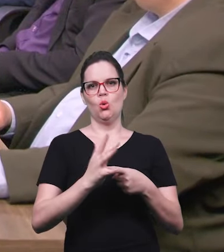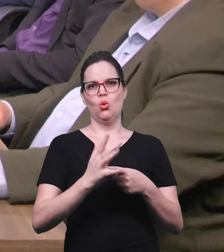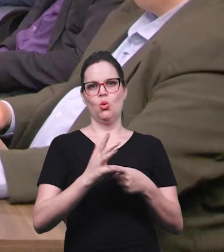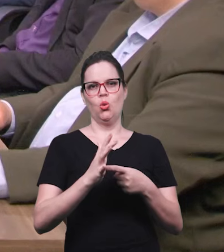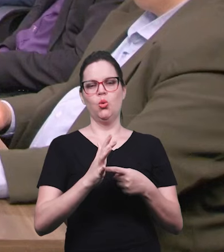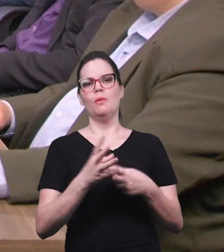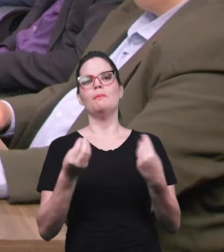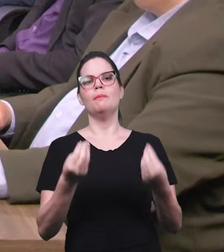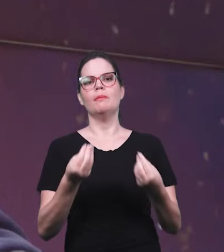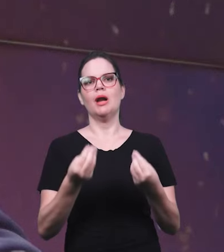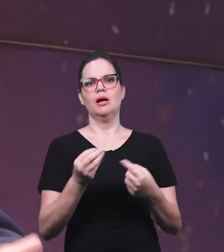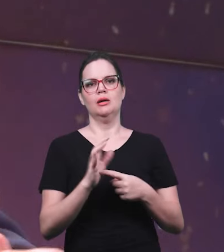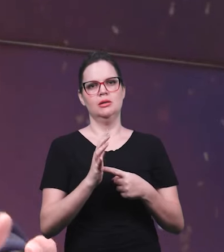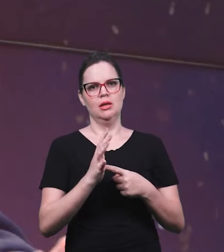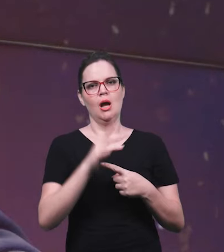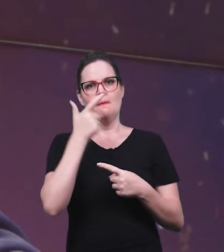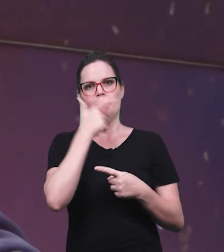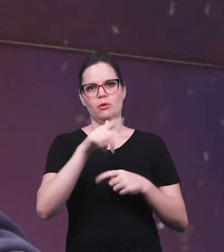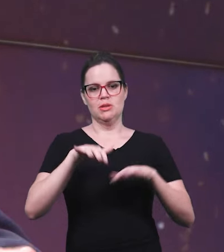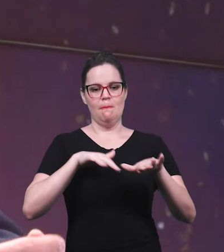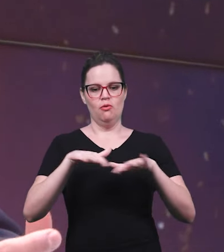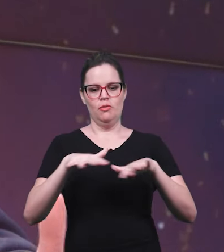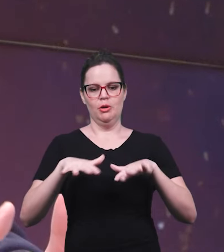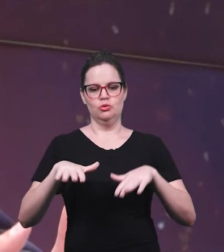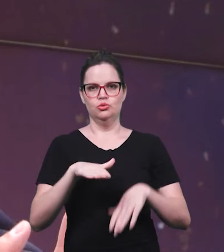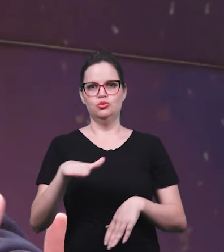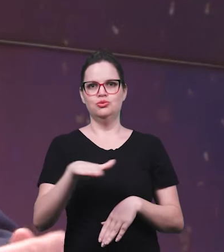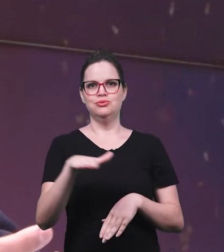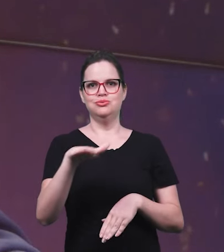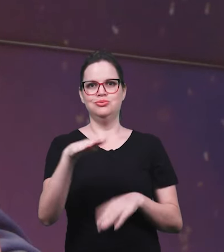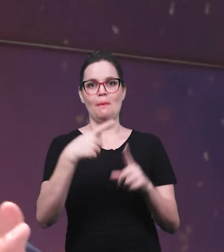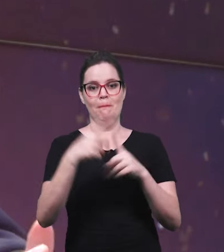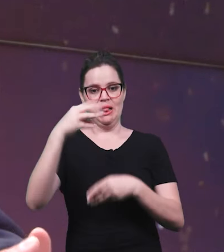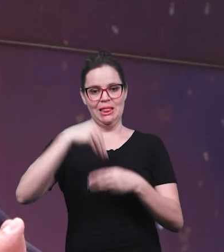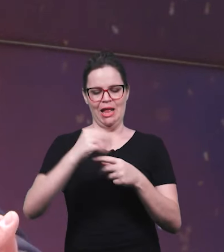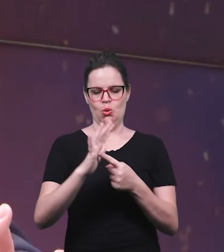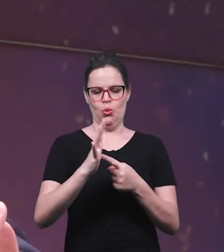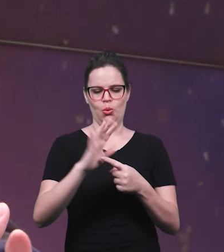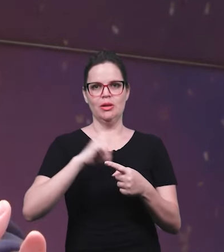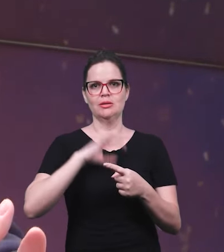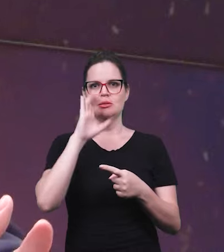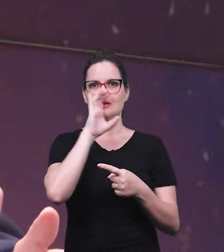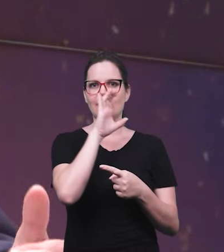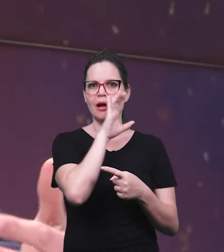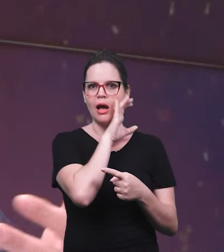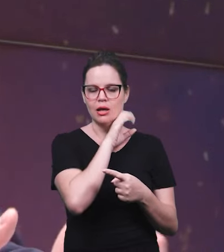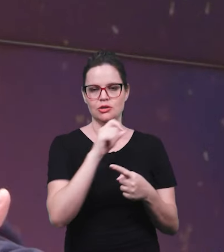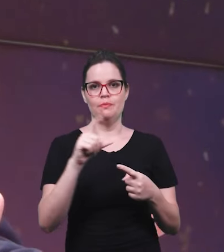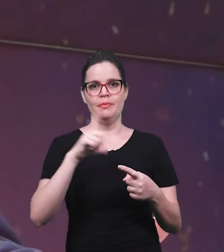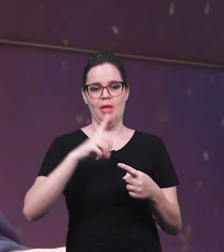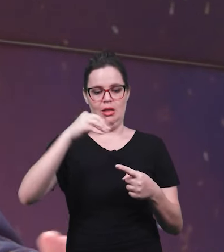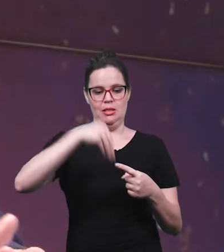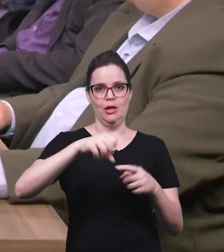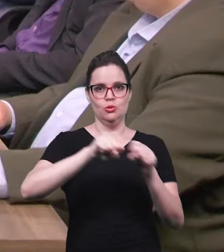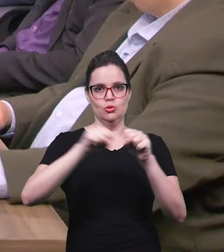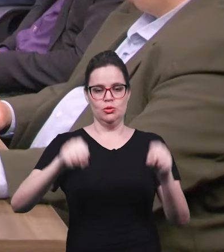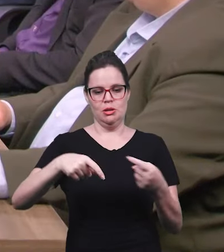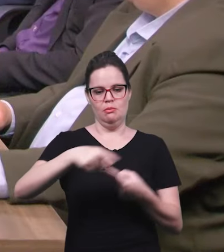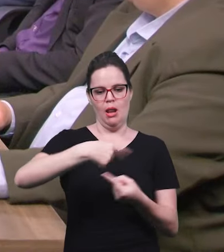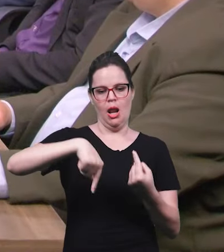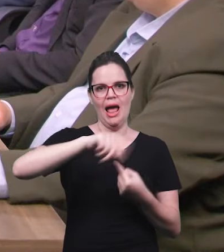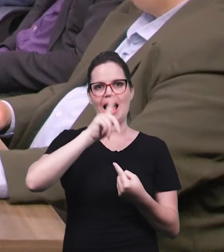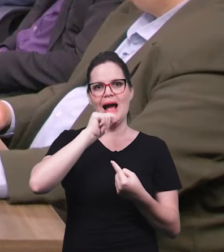o transporte, né? Mas a gente percebe ali que há um aquecimento, tem todo o sistema de arrefecimento, de troca de calor, todo